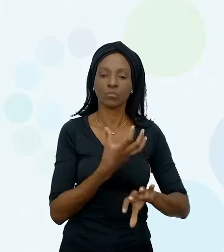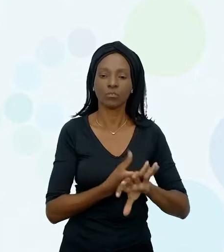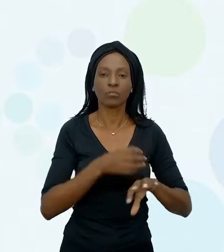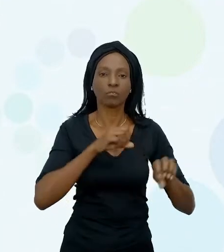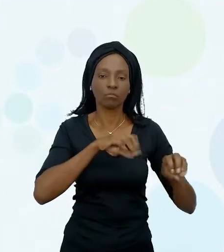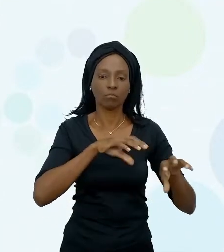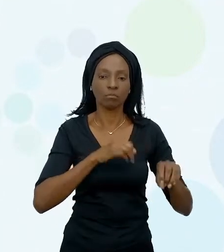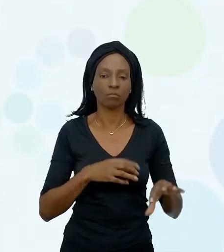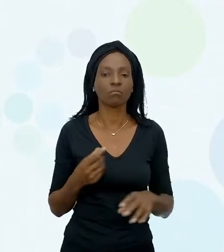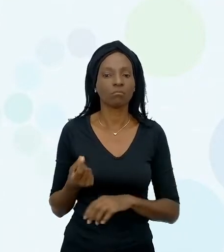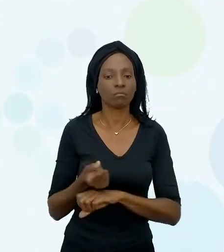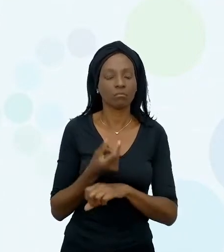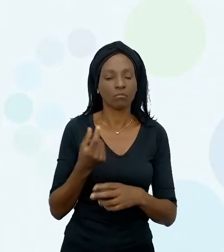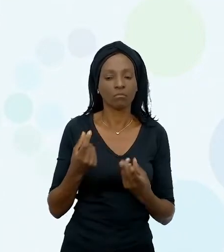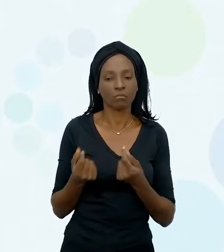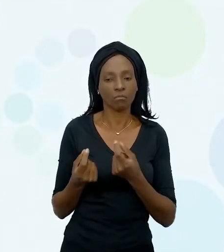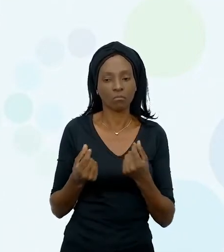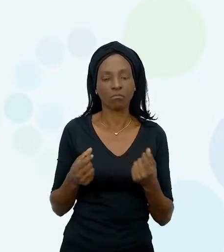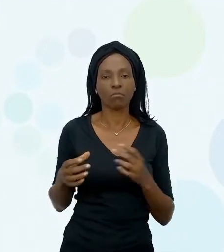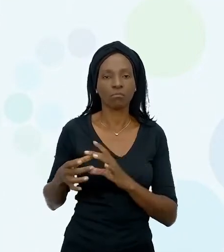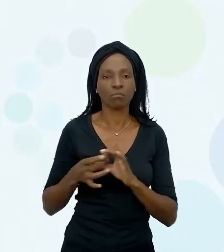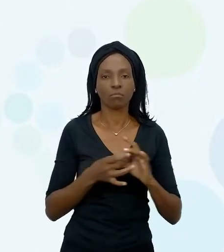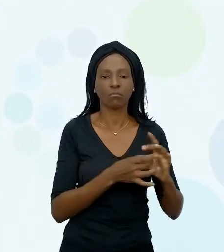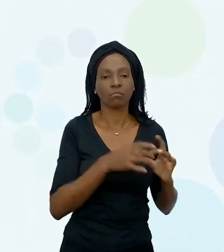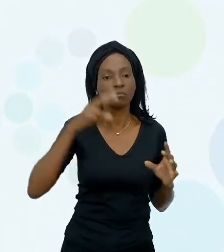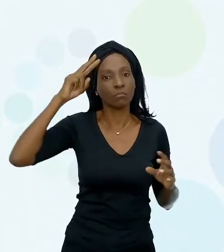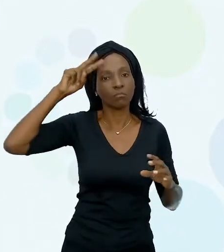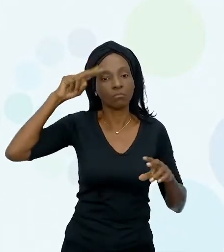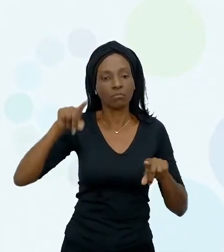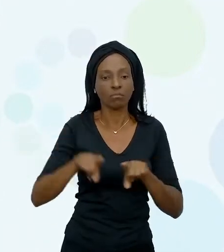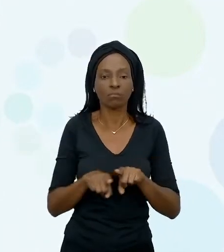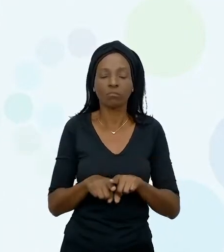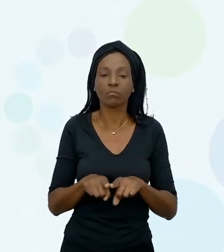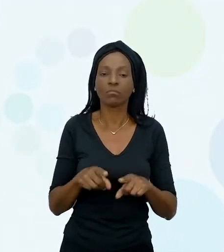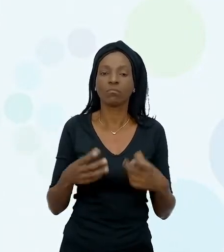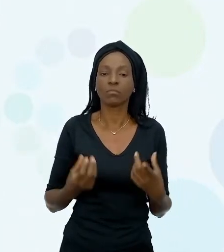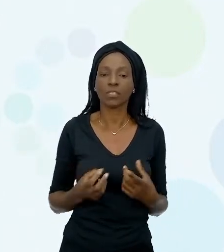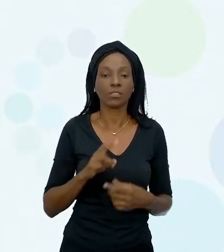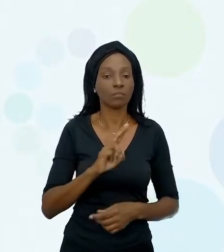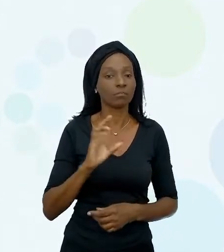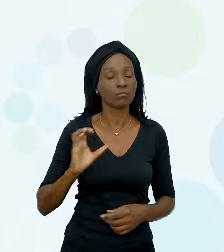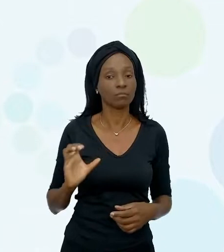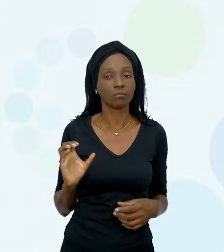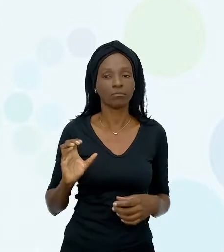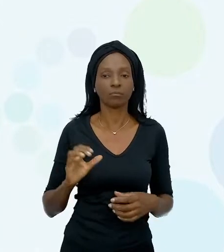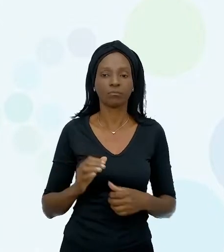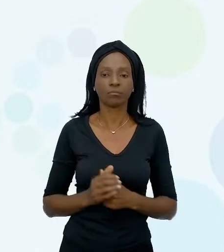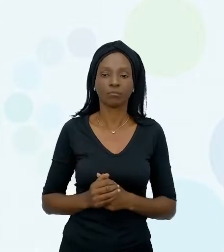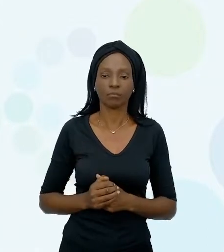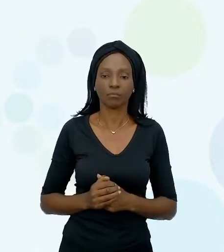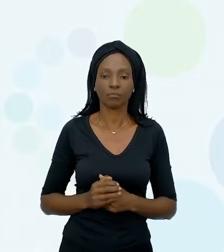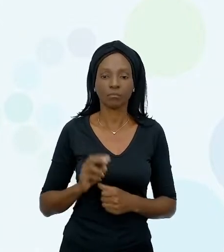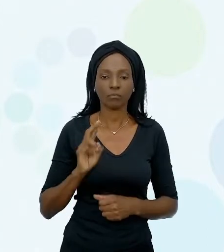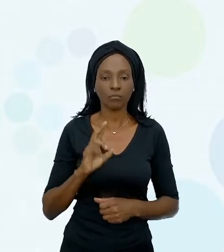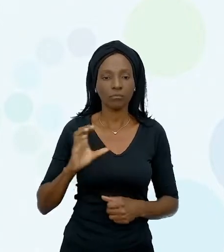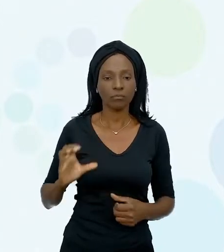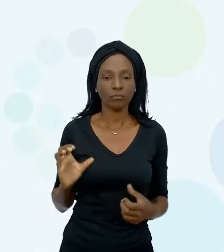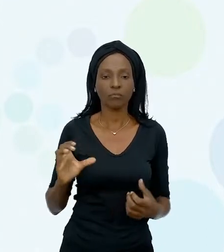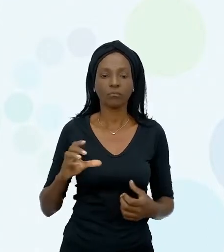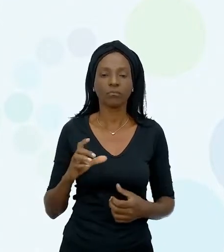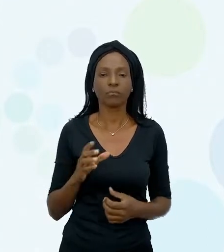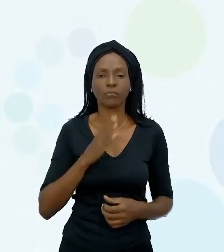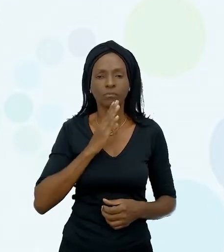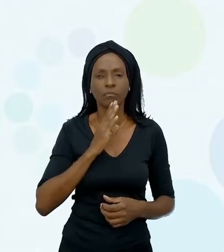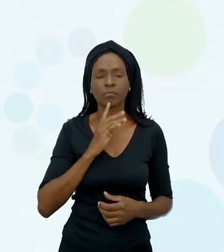Educação Financeira em Conexão. Lembrando aí que dentro desta UC, desta unidade curricular, como vocês conhecem